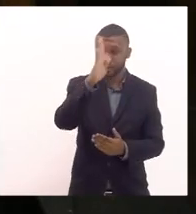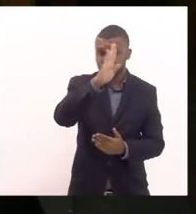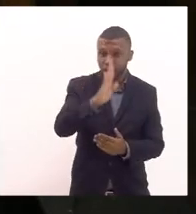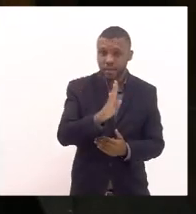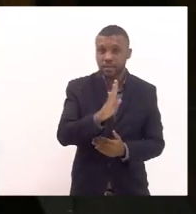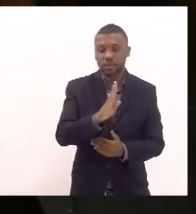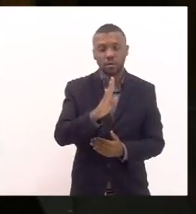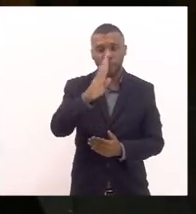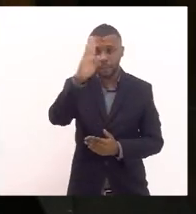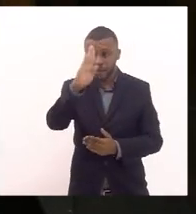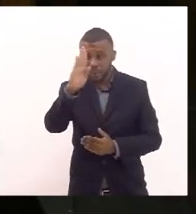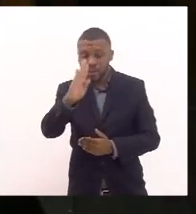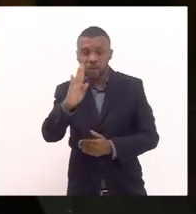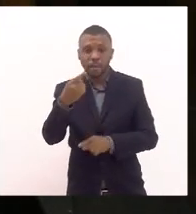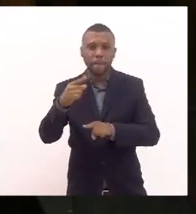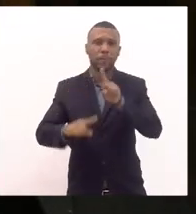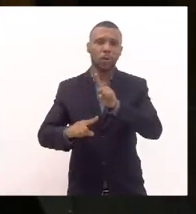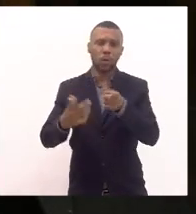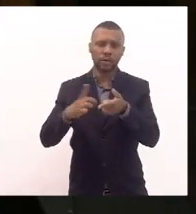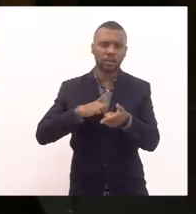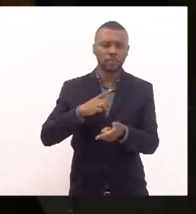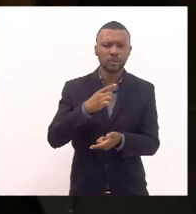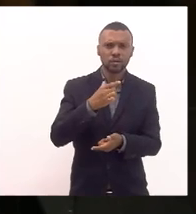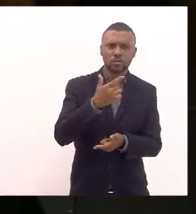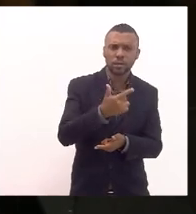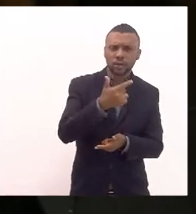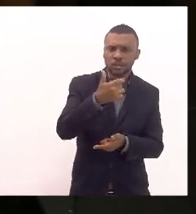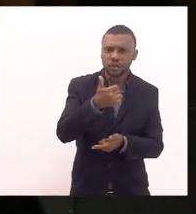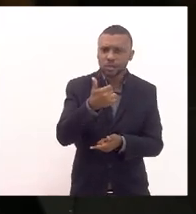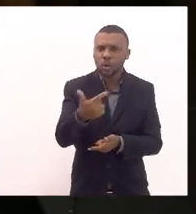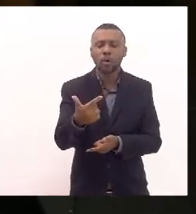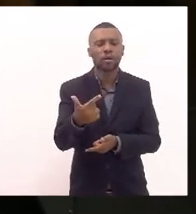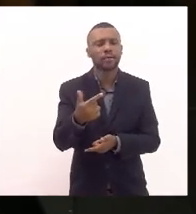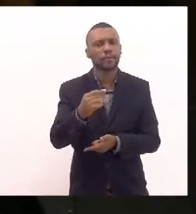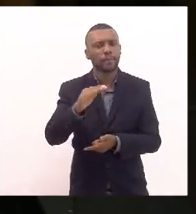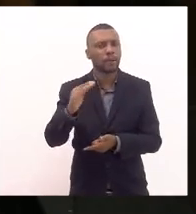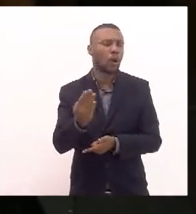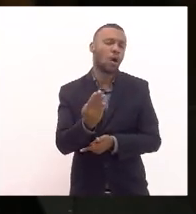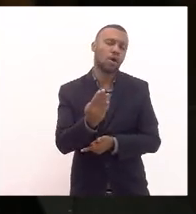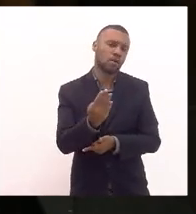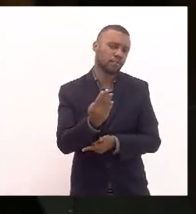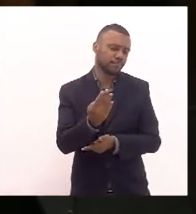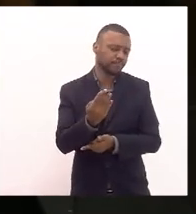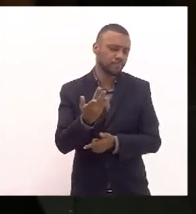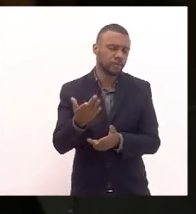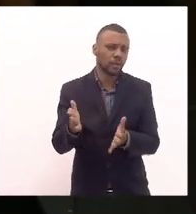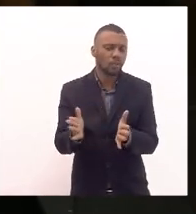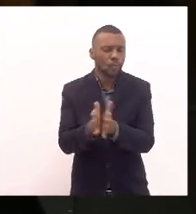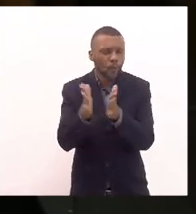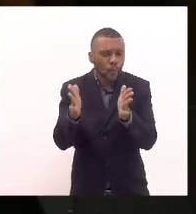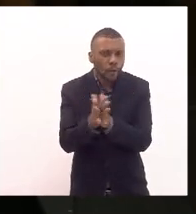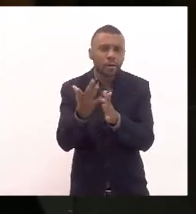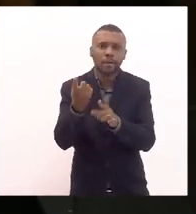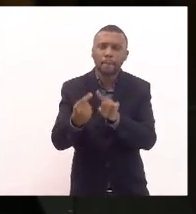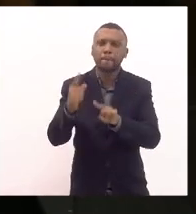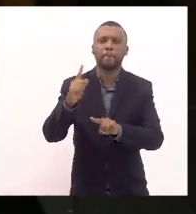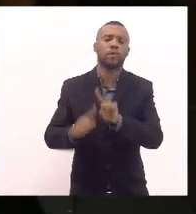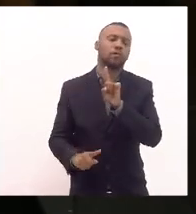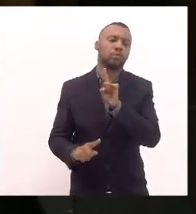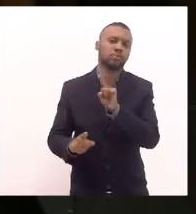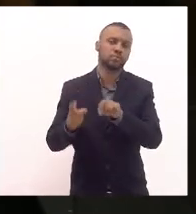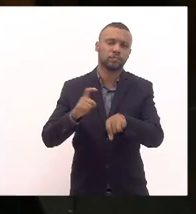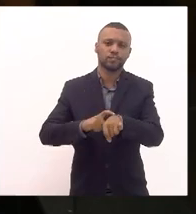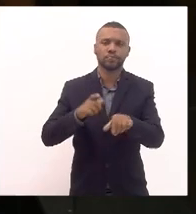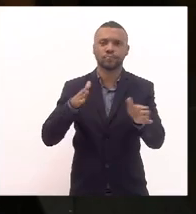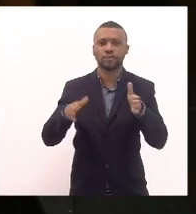nós temos o que hoje 212 milhões de brasileiros aproximadamente tirou uma de três de brasileiros da pobreza no intervalo de